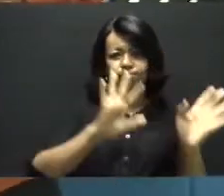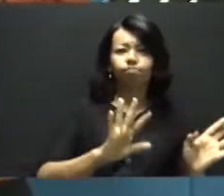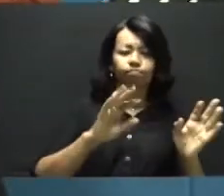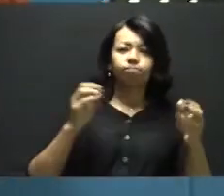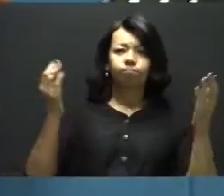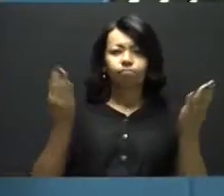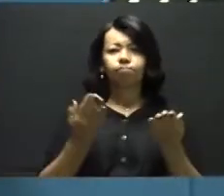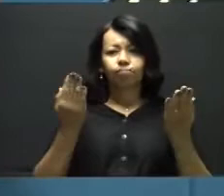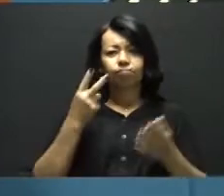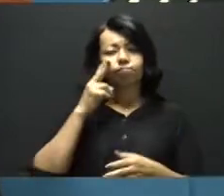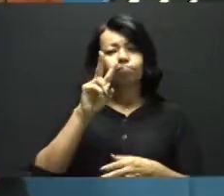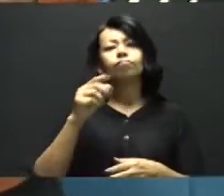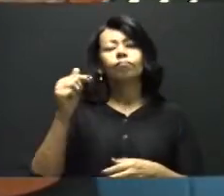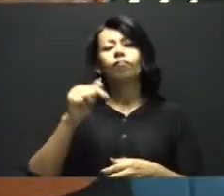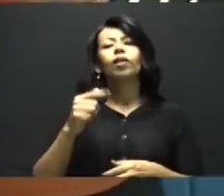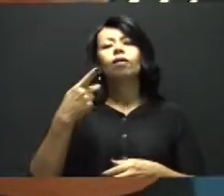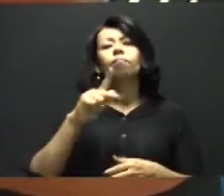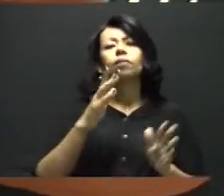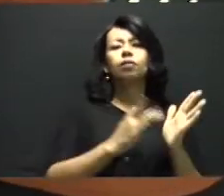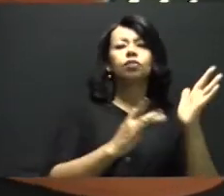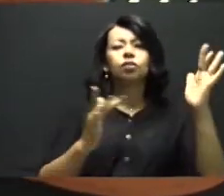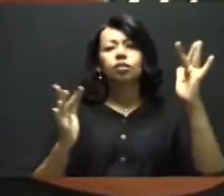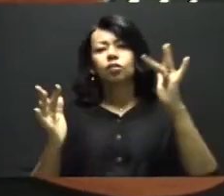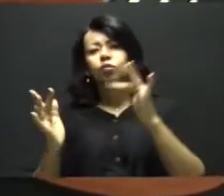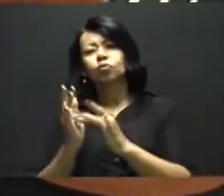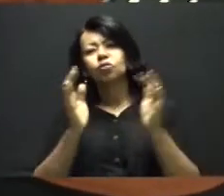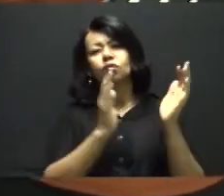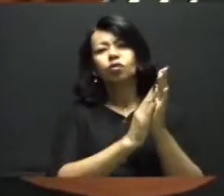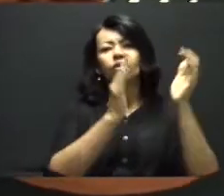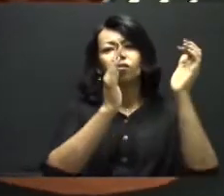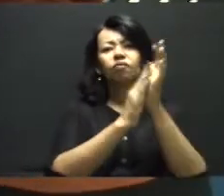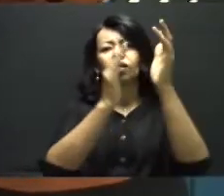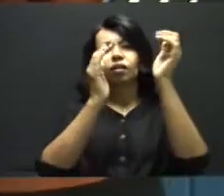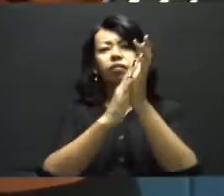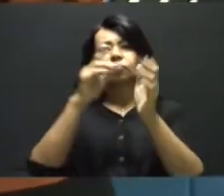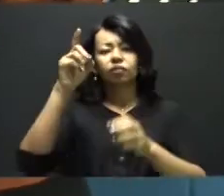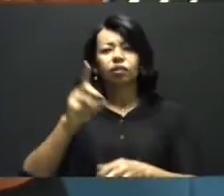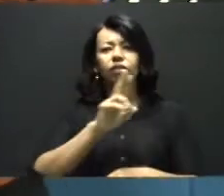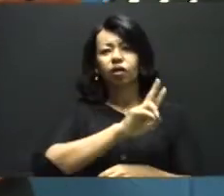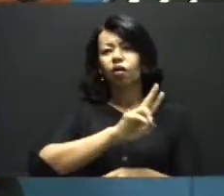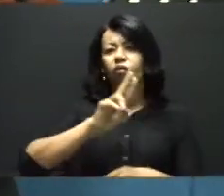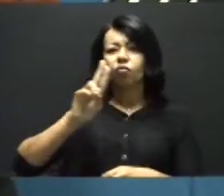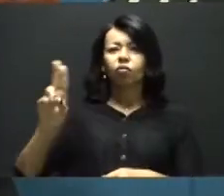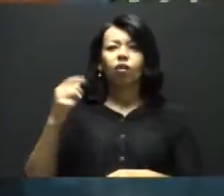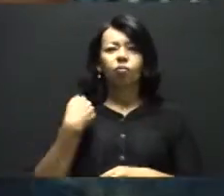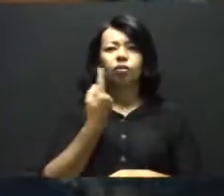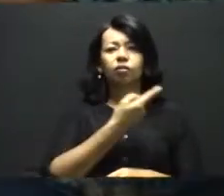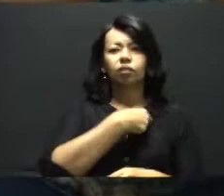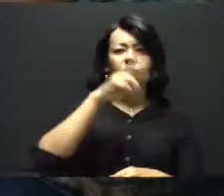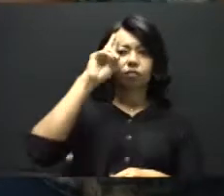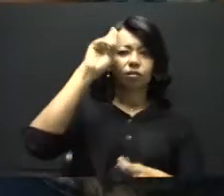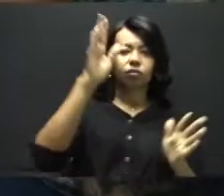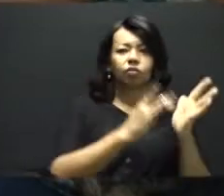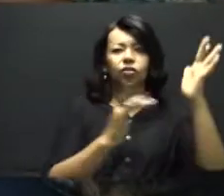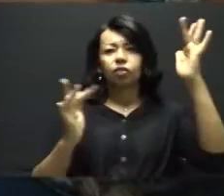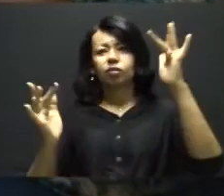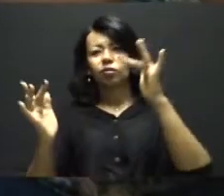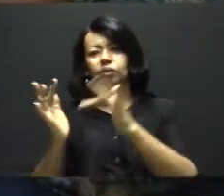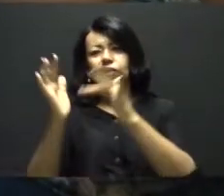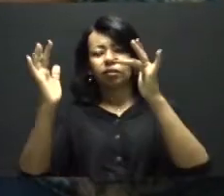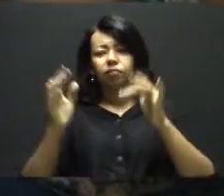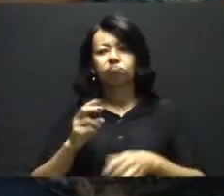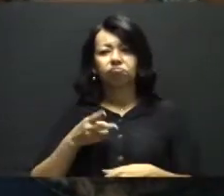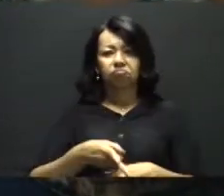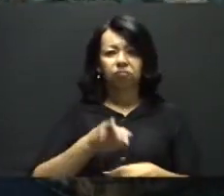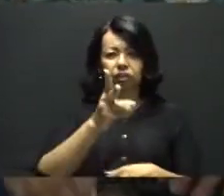aqui hoje para jesus louvado seja o nome de nosso senhor jesus cristo para